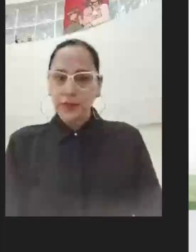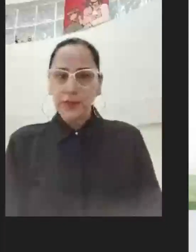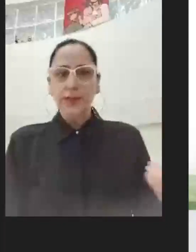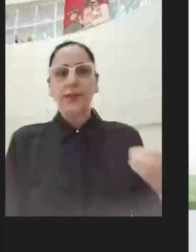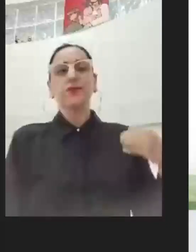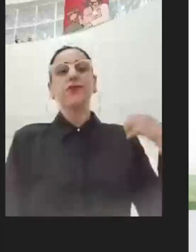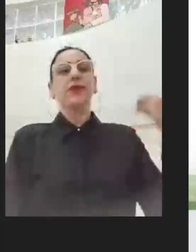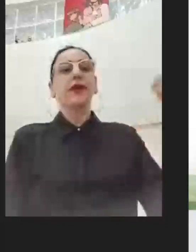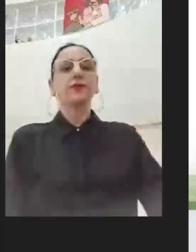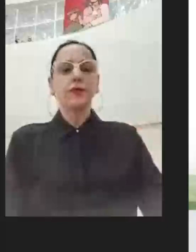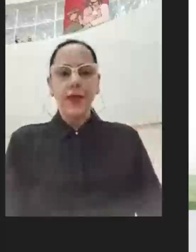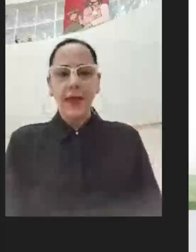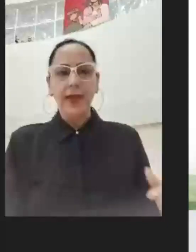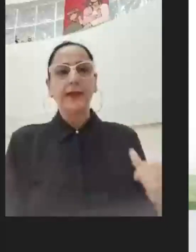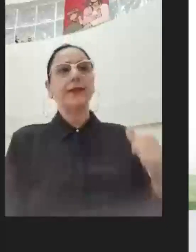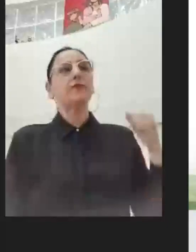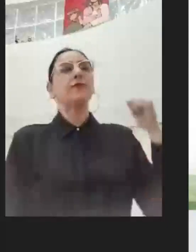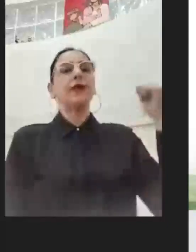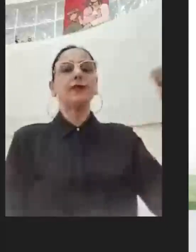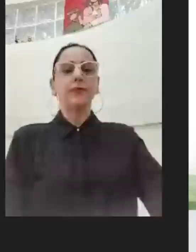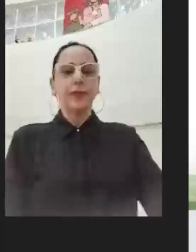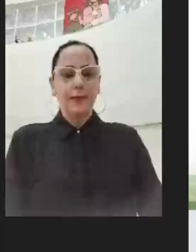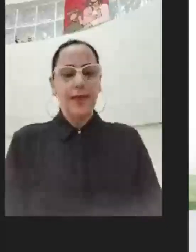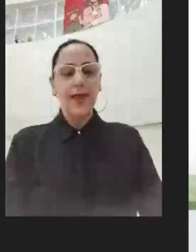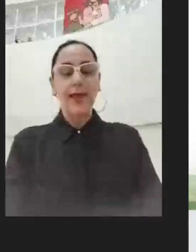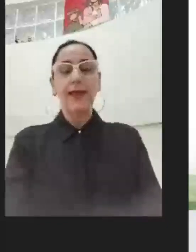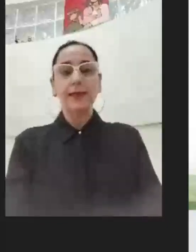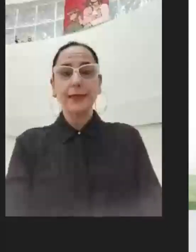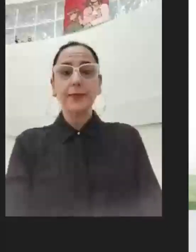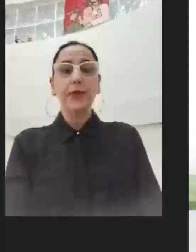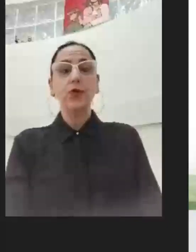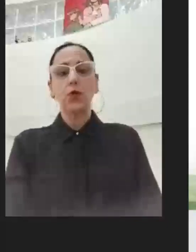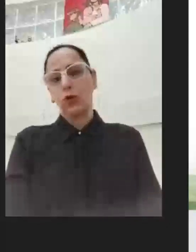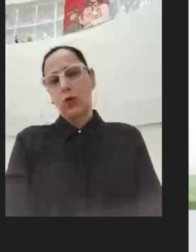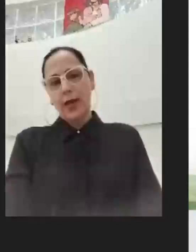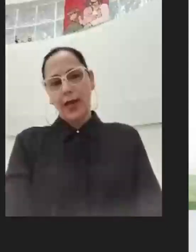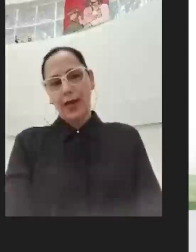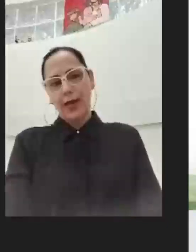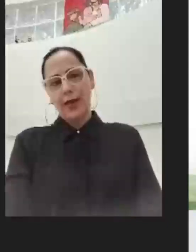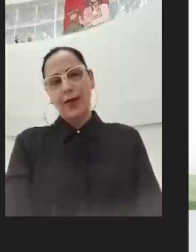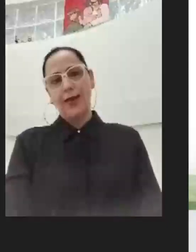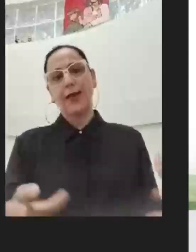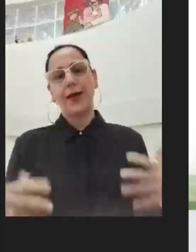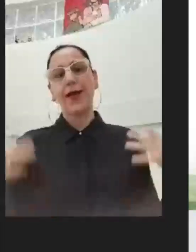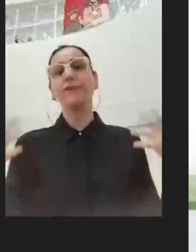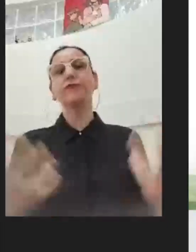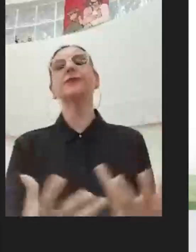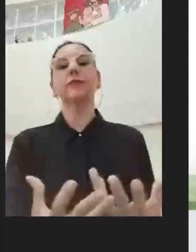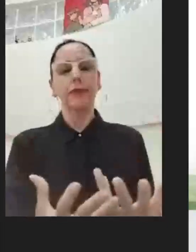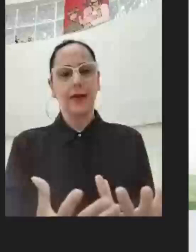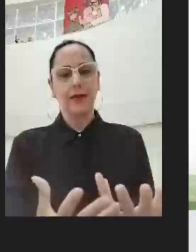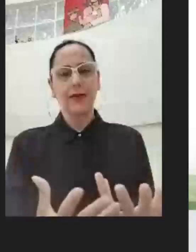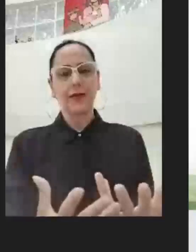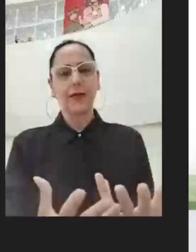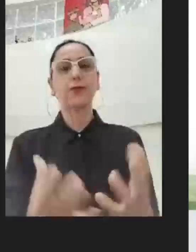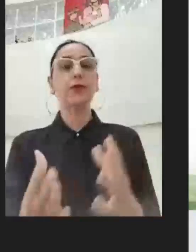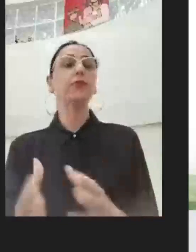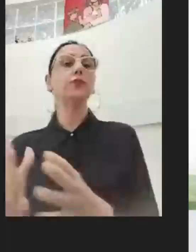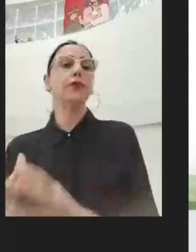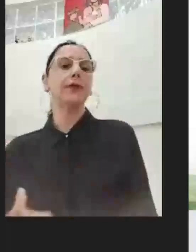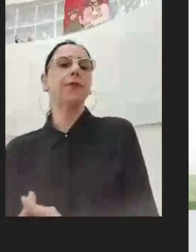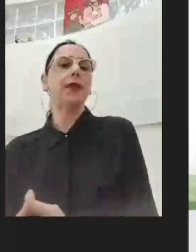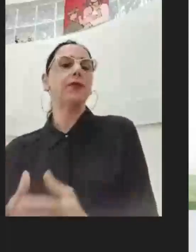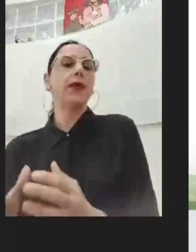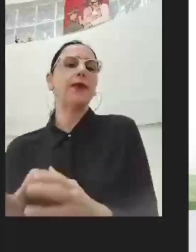sendo protegida, tendo os direitos dela, tendo o direito de trabalhar, ela triplicou a função